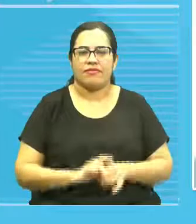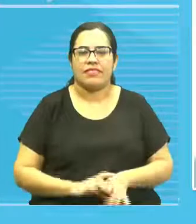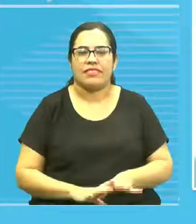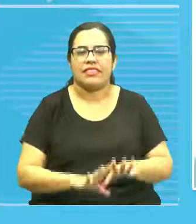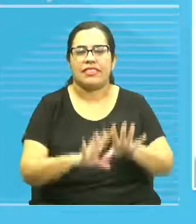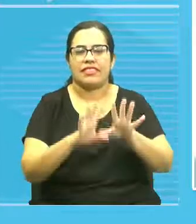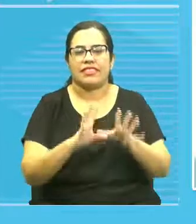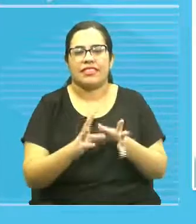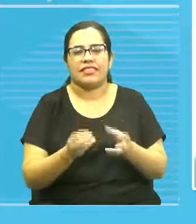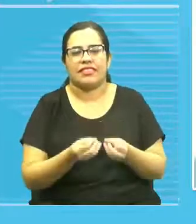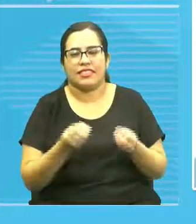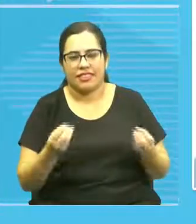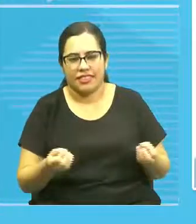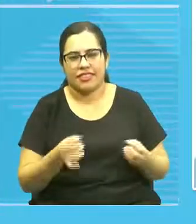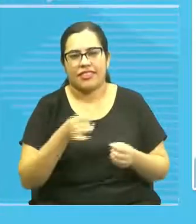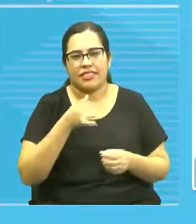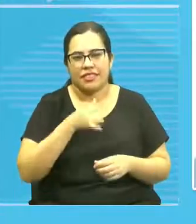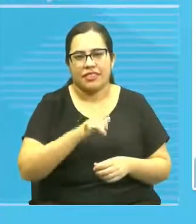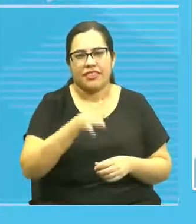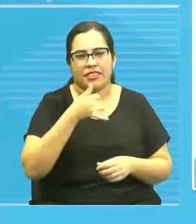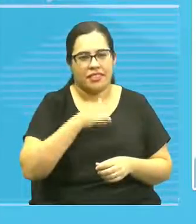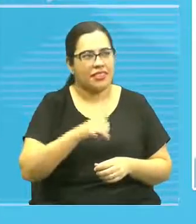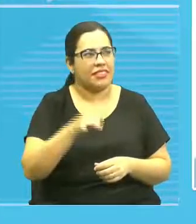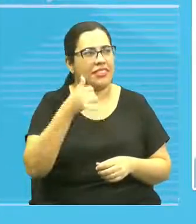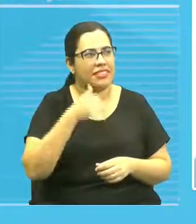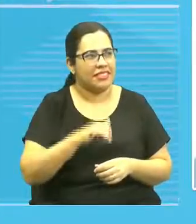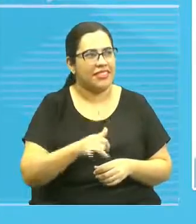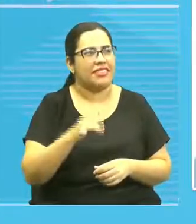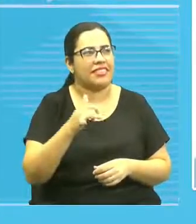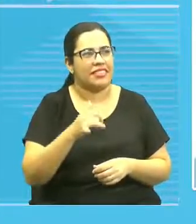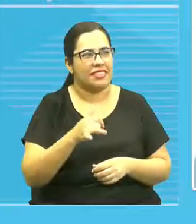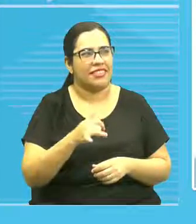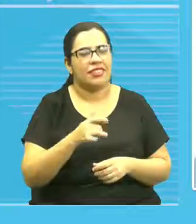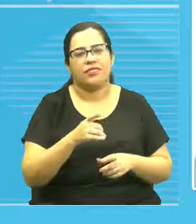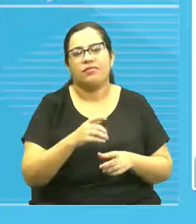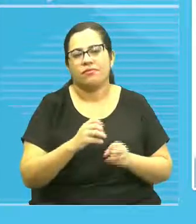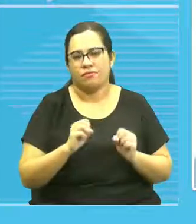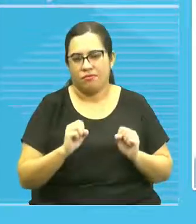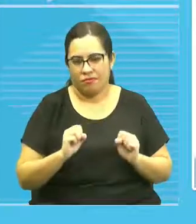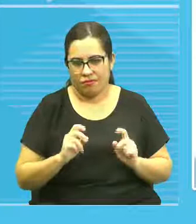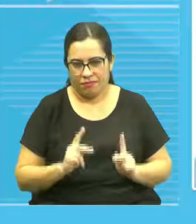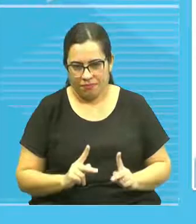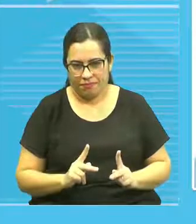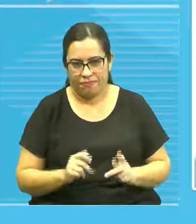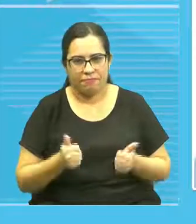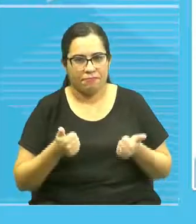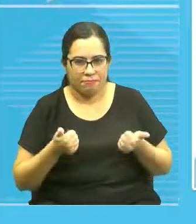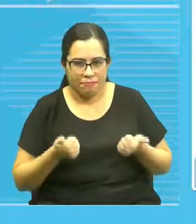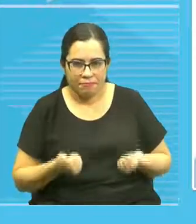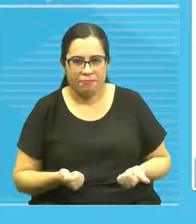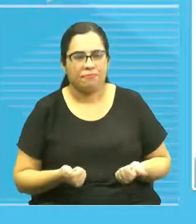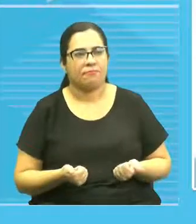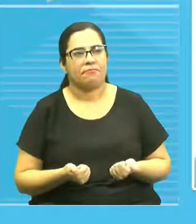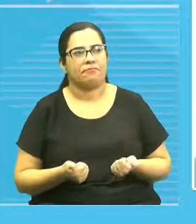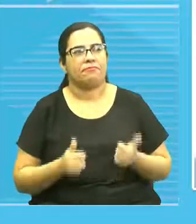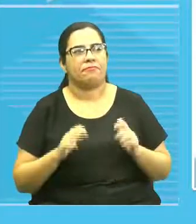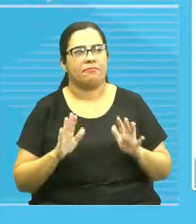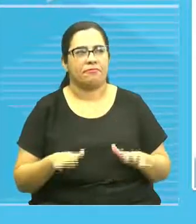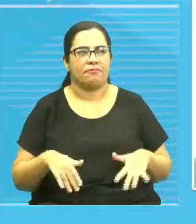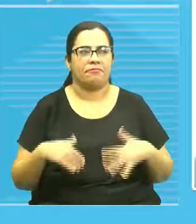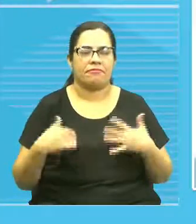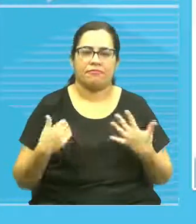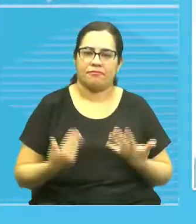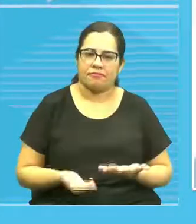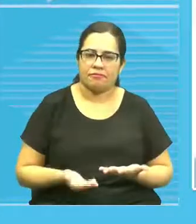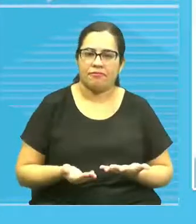liberando energia, liberando calor. Tá bom? Beleza? Então,